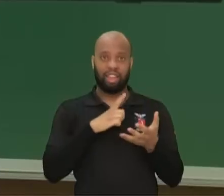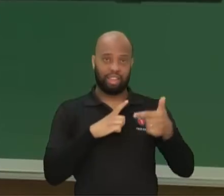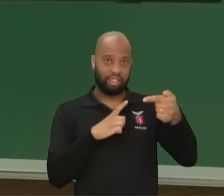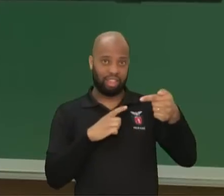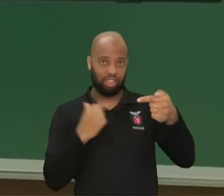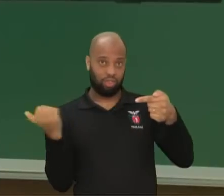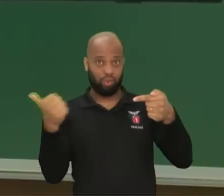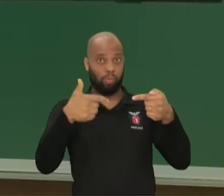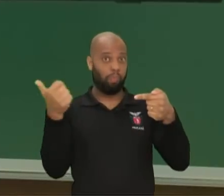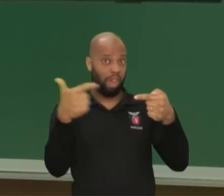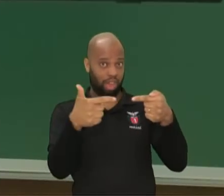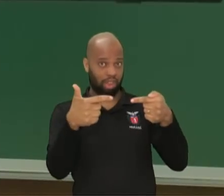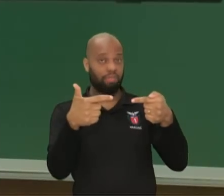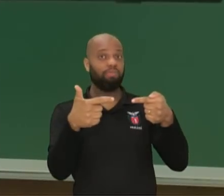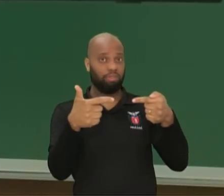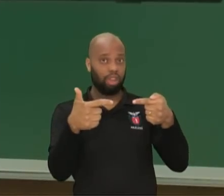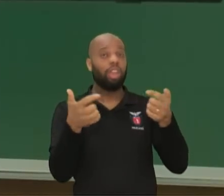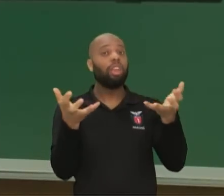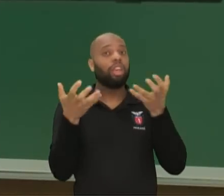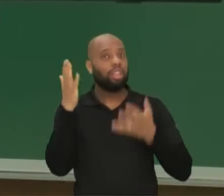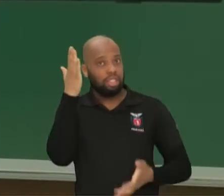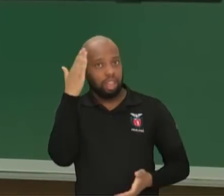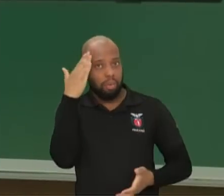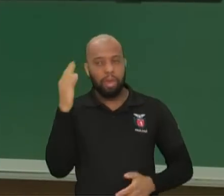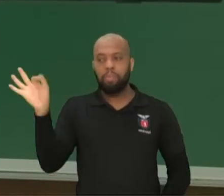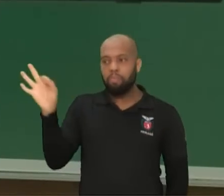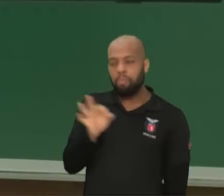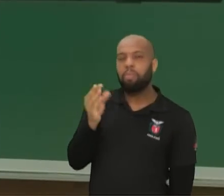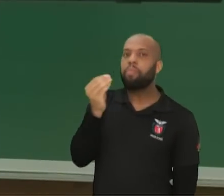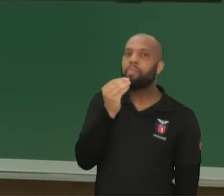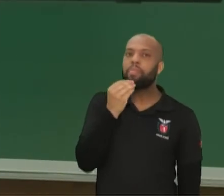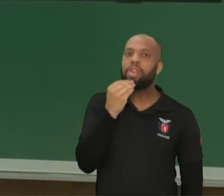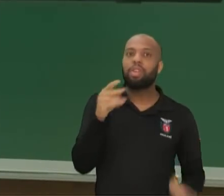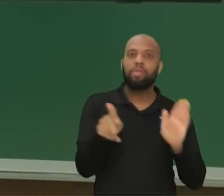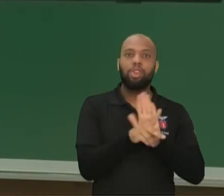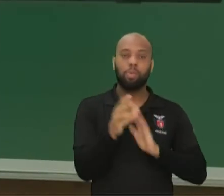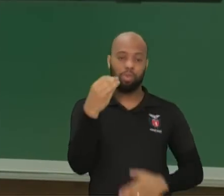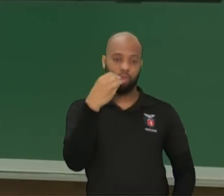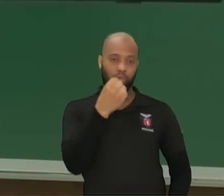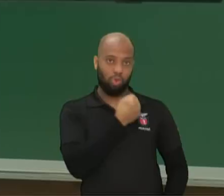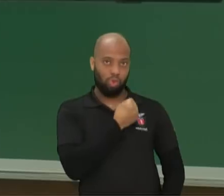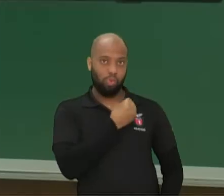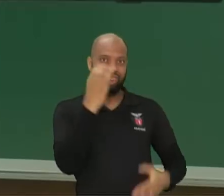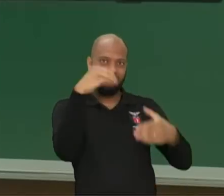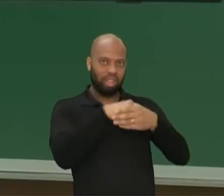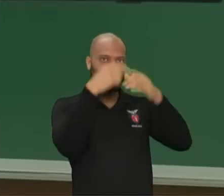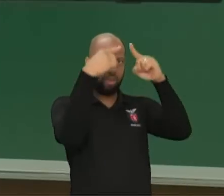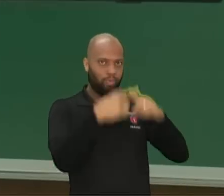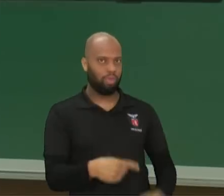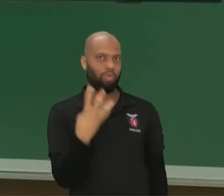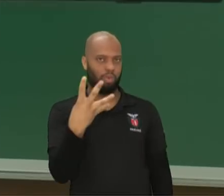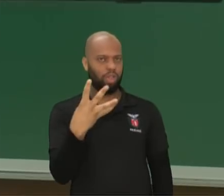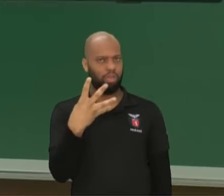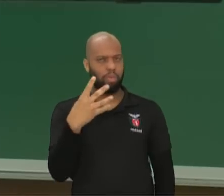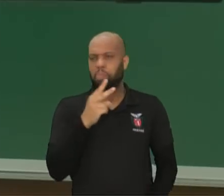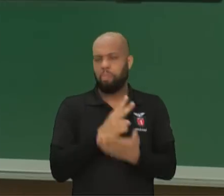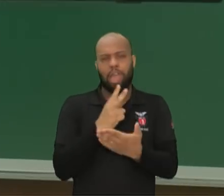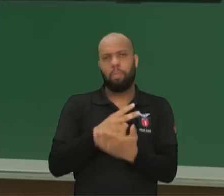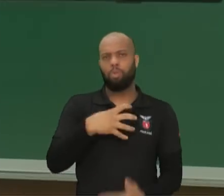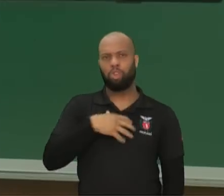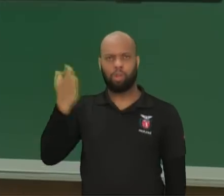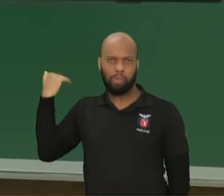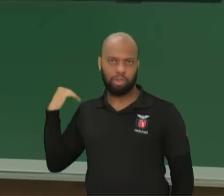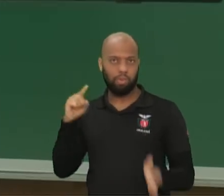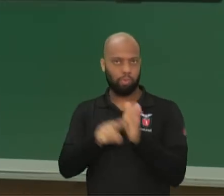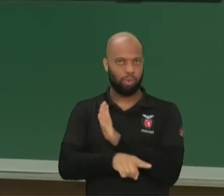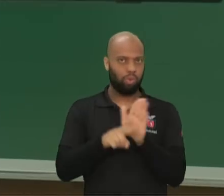7. Qual a probabilidade desses números serem múltiplo de 4? Mesma ideia do anterior. Então, aqui, observem